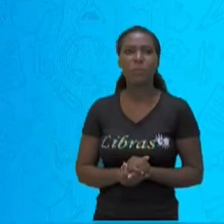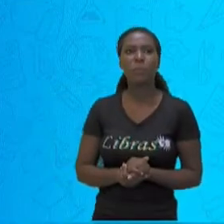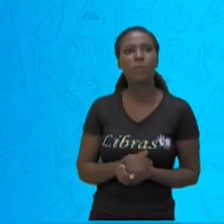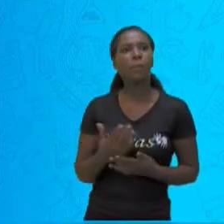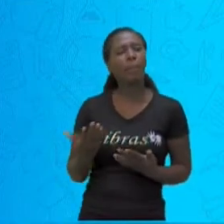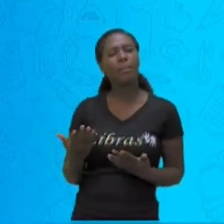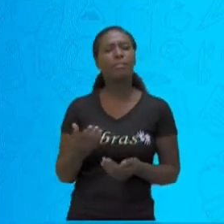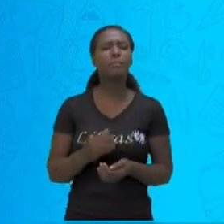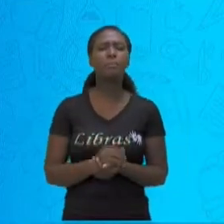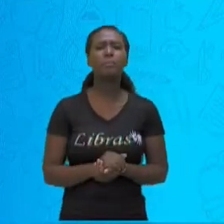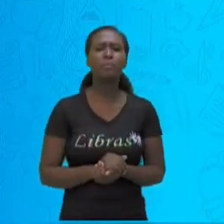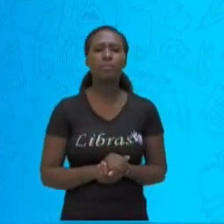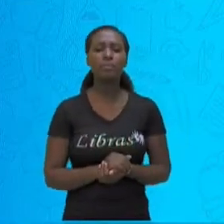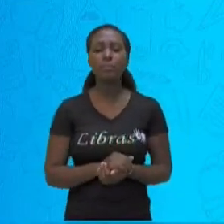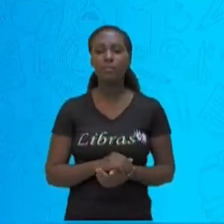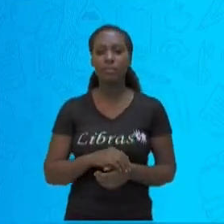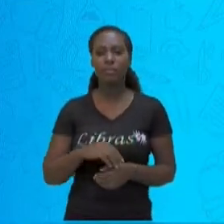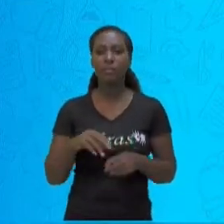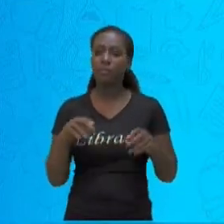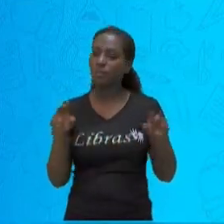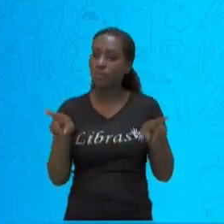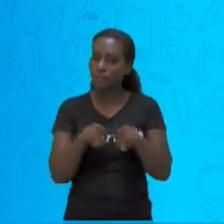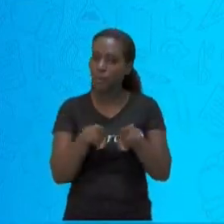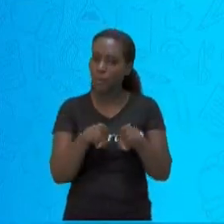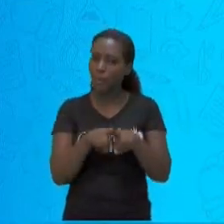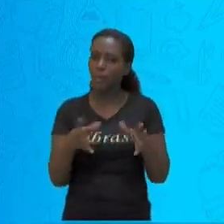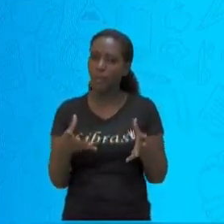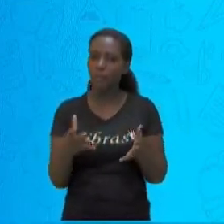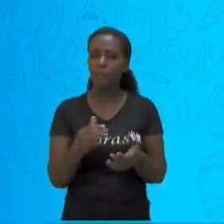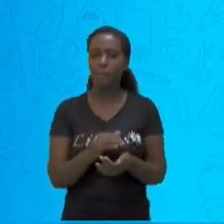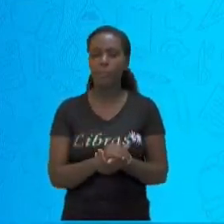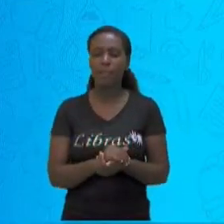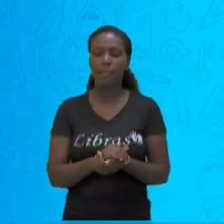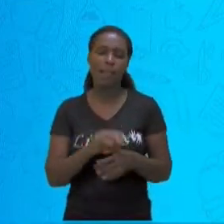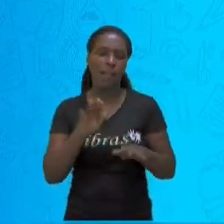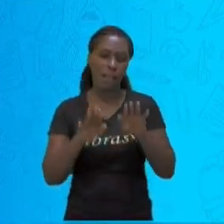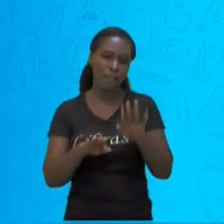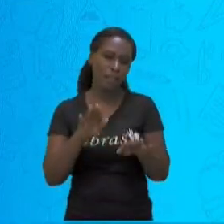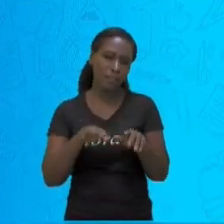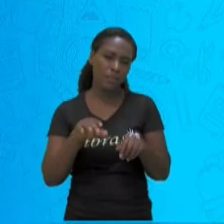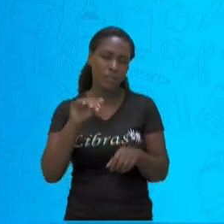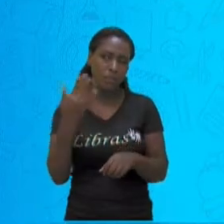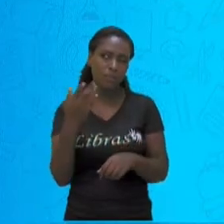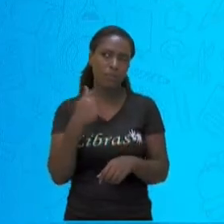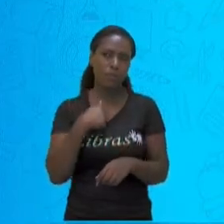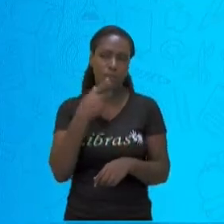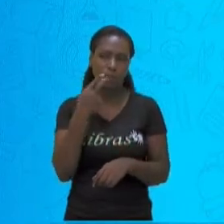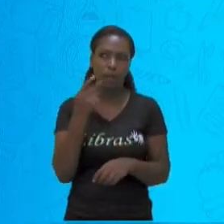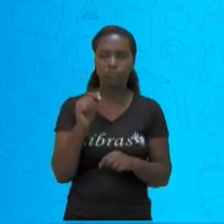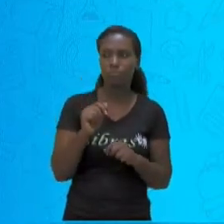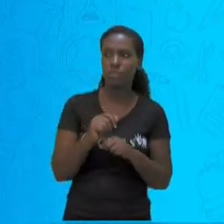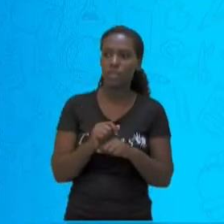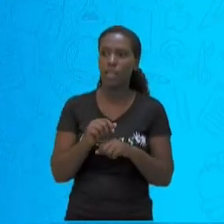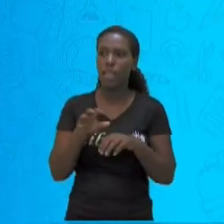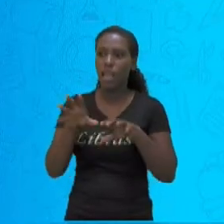quando nós falamos de receber o que vem de fora, eu achei interessante.